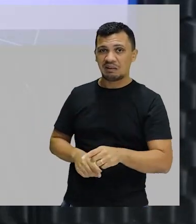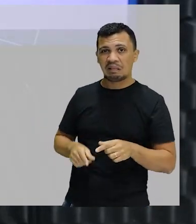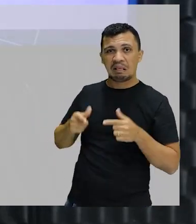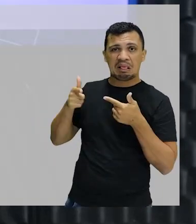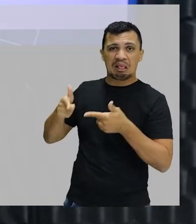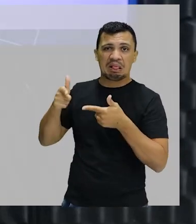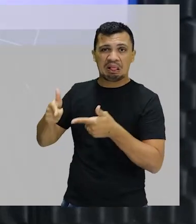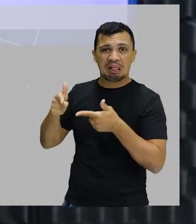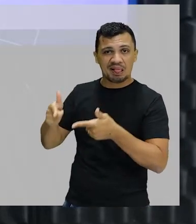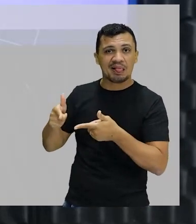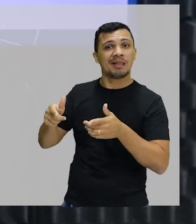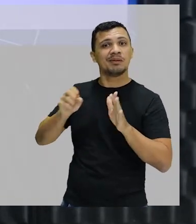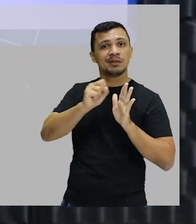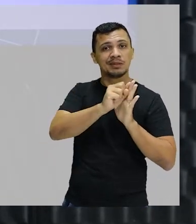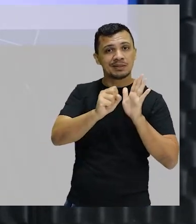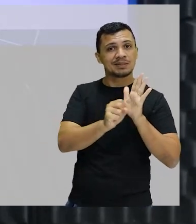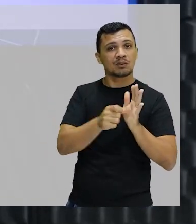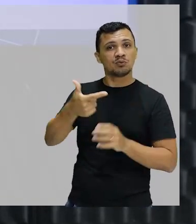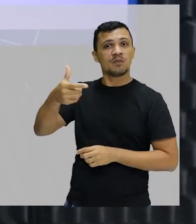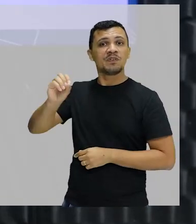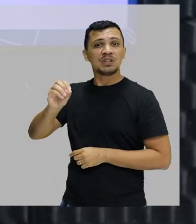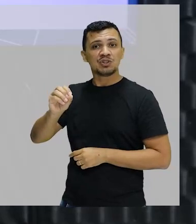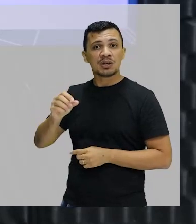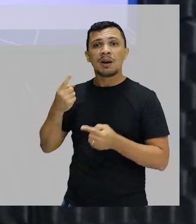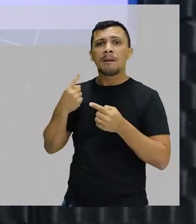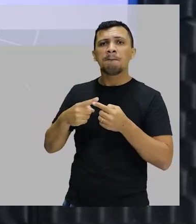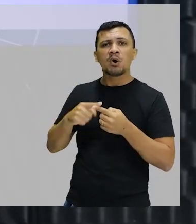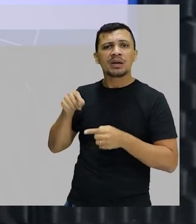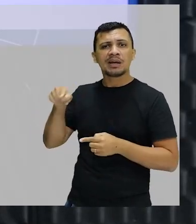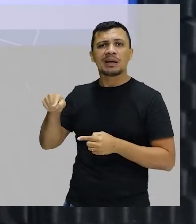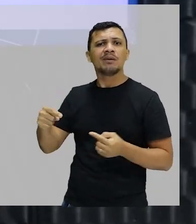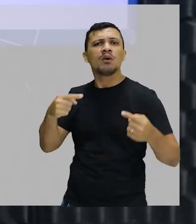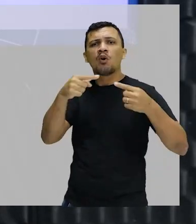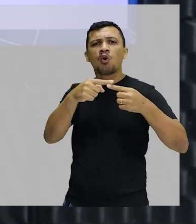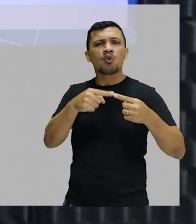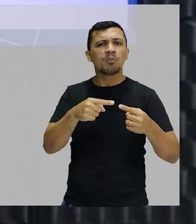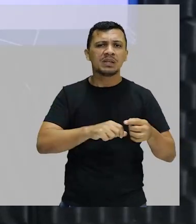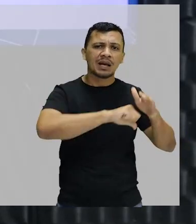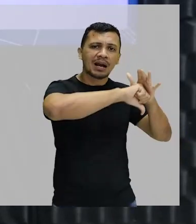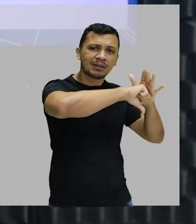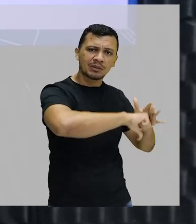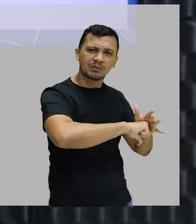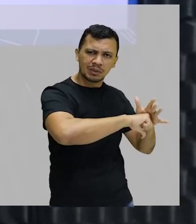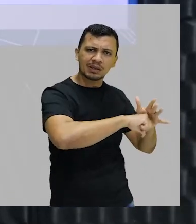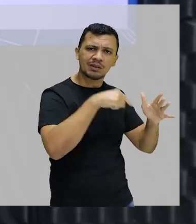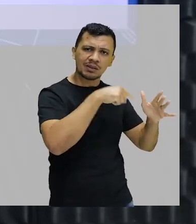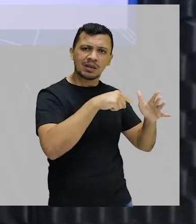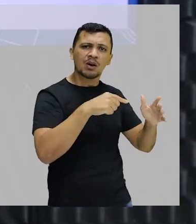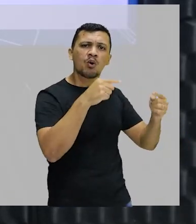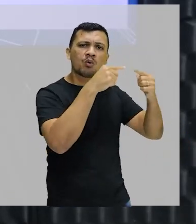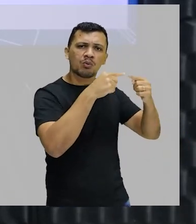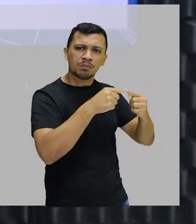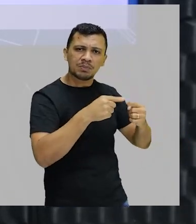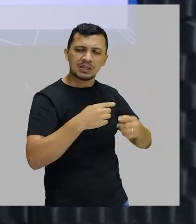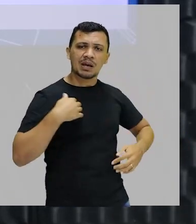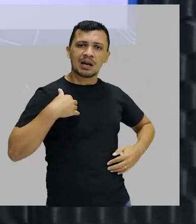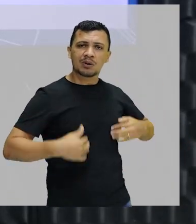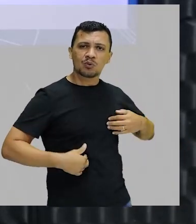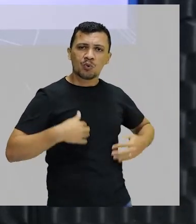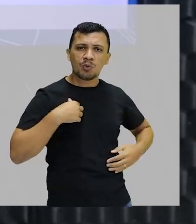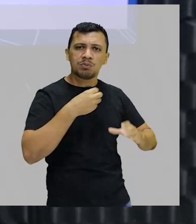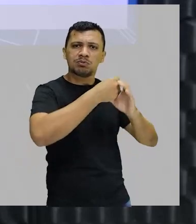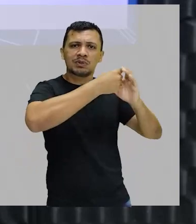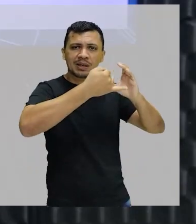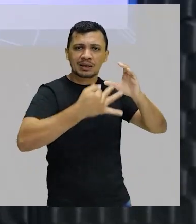XX, porque ele está associando a delinquência, a criminalidade, às características físicas e fenotípicas dos